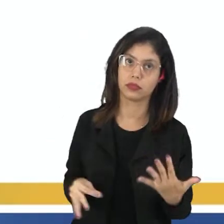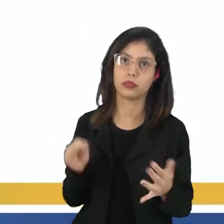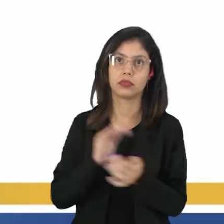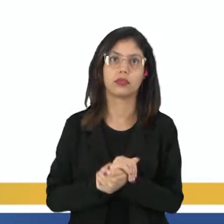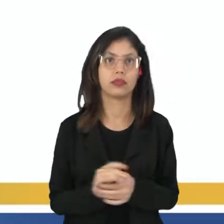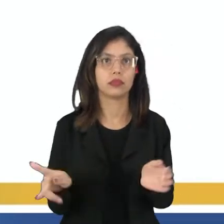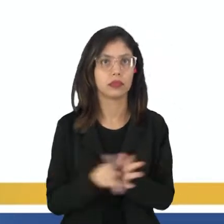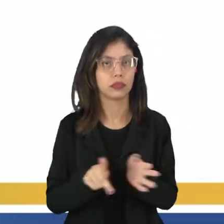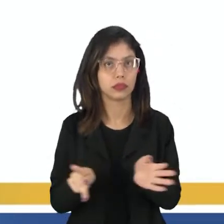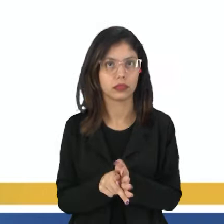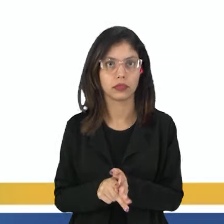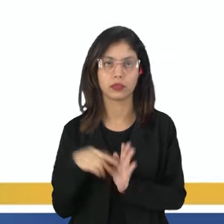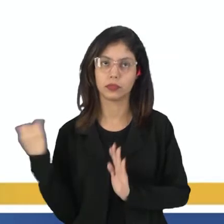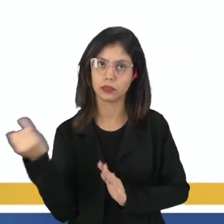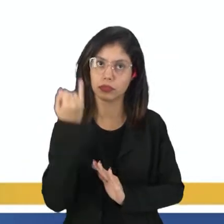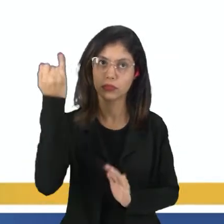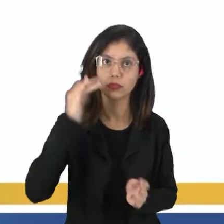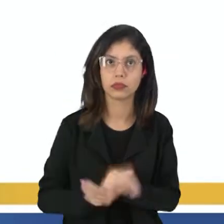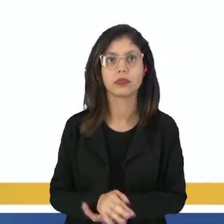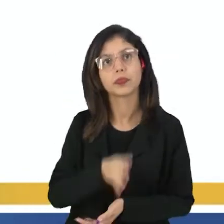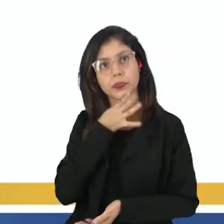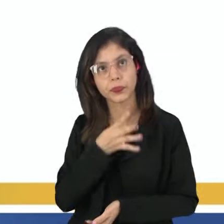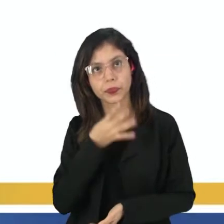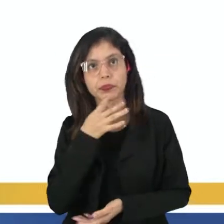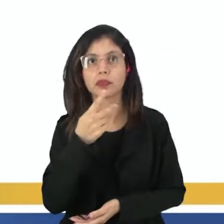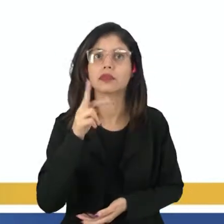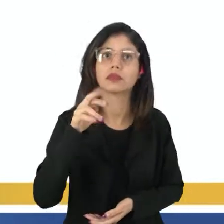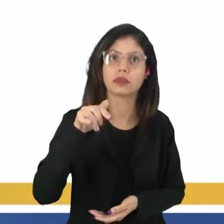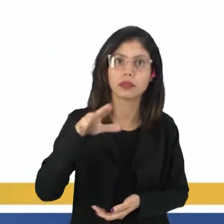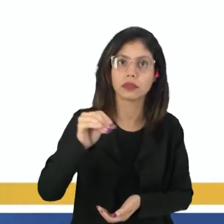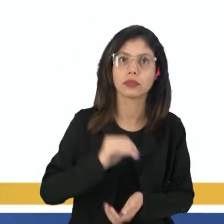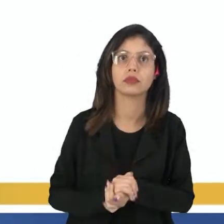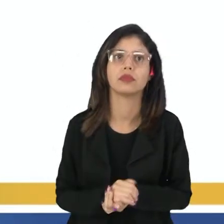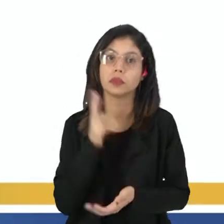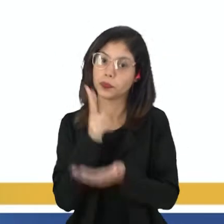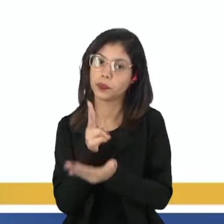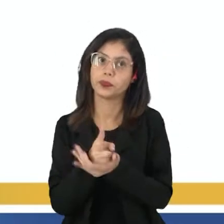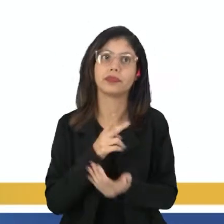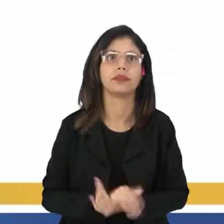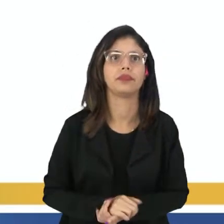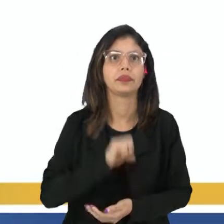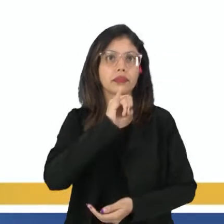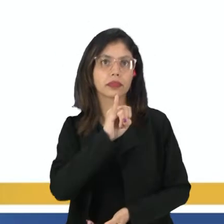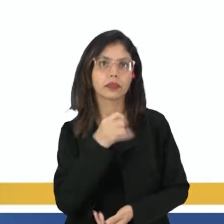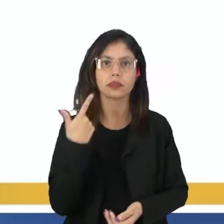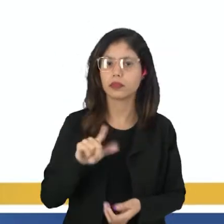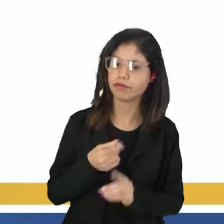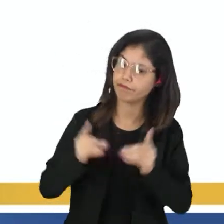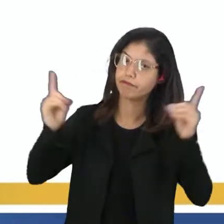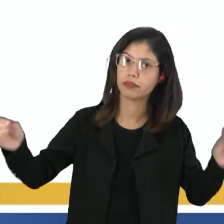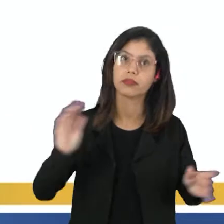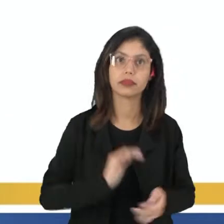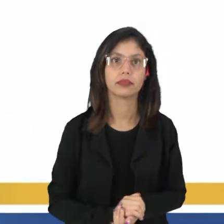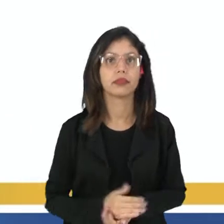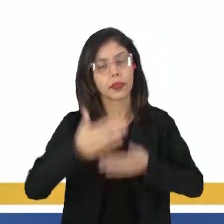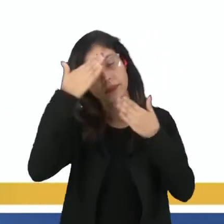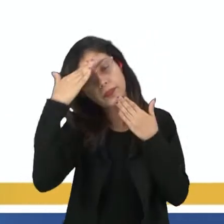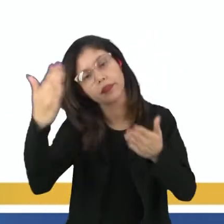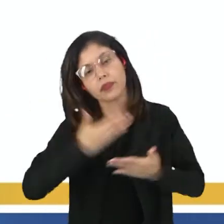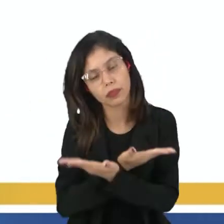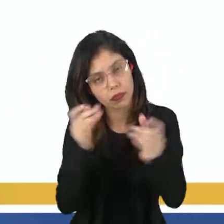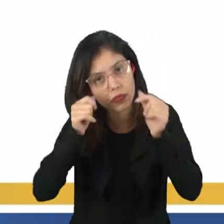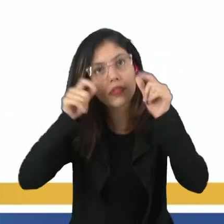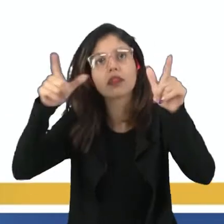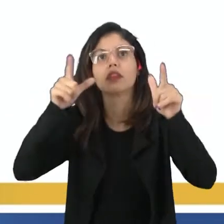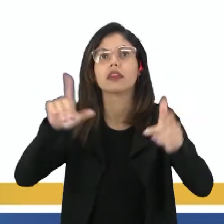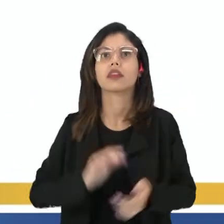educacional é um elemento fundamental para o reconhecimento e prestígio do mesmo. Sem mais delongas, agradeço a